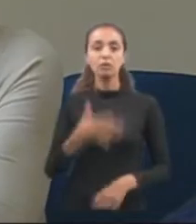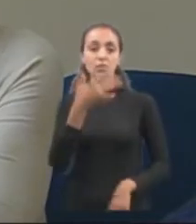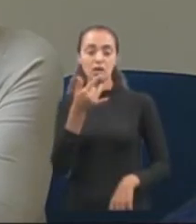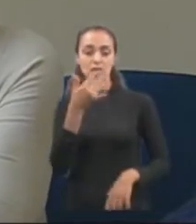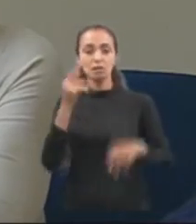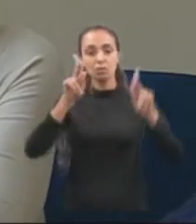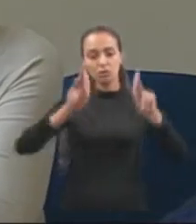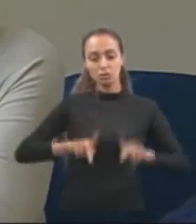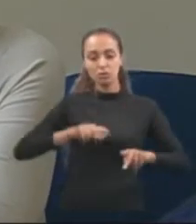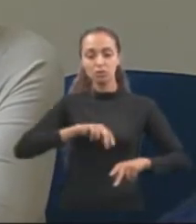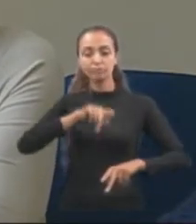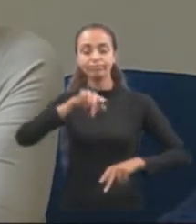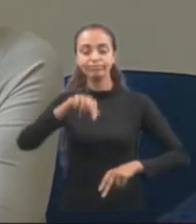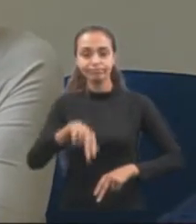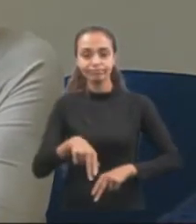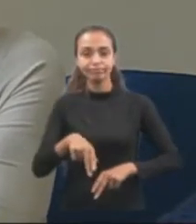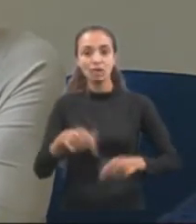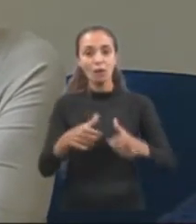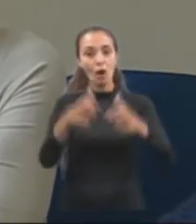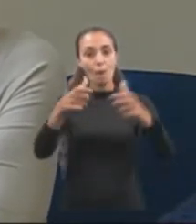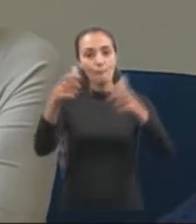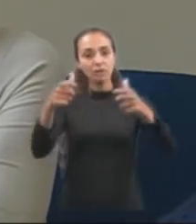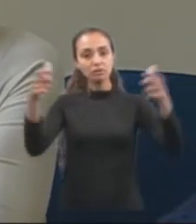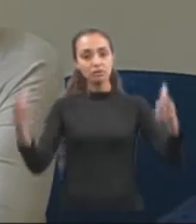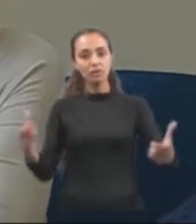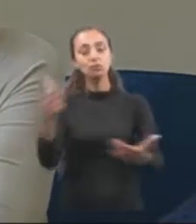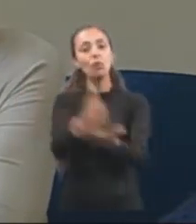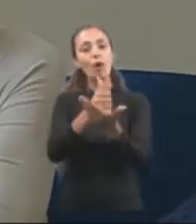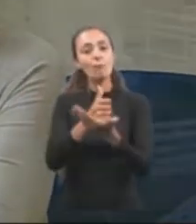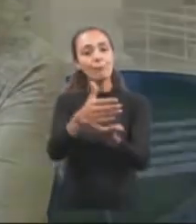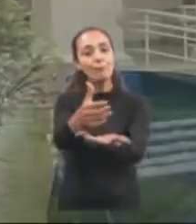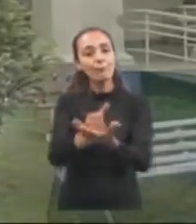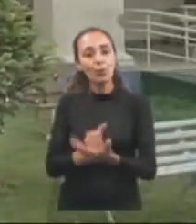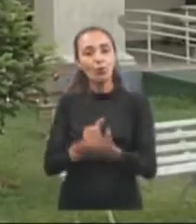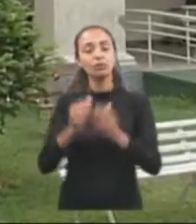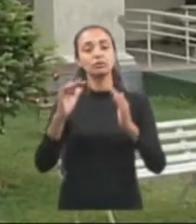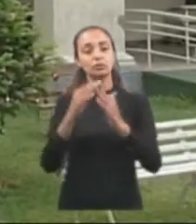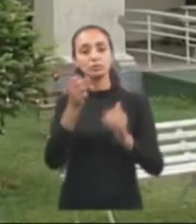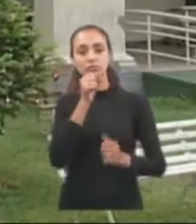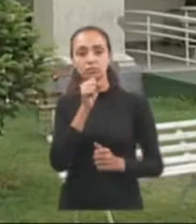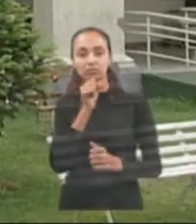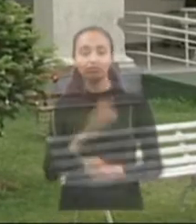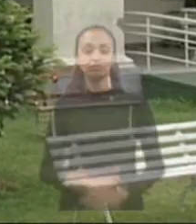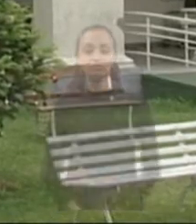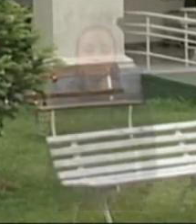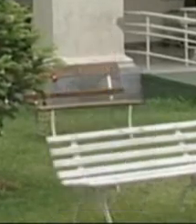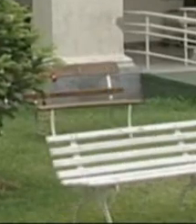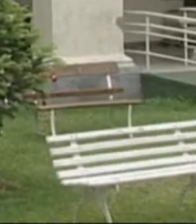nós, né? Uma maneira de aumentar os colaboradores também na instituição, facilitando o acesso.